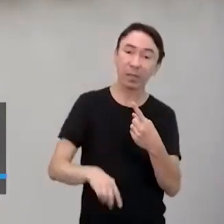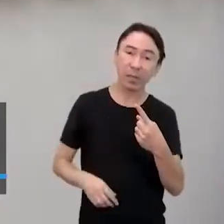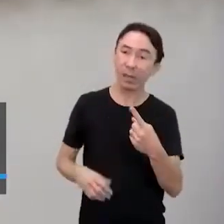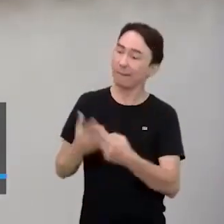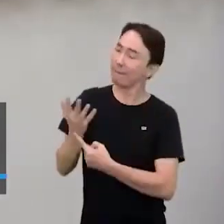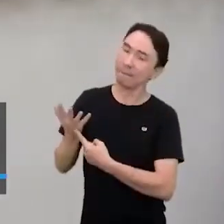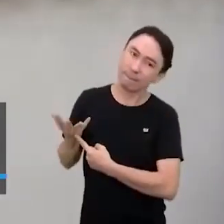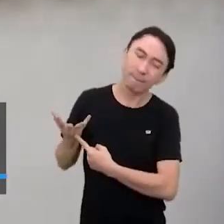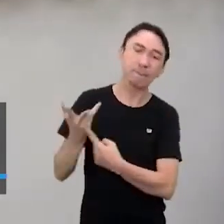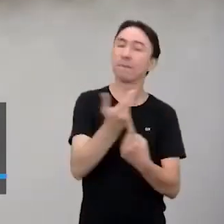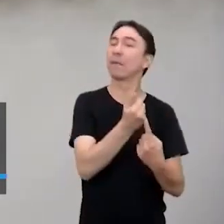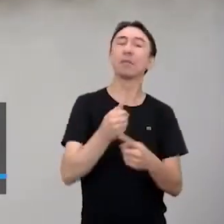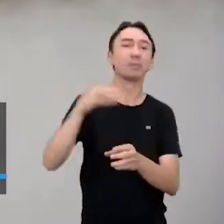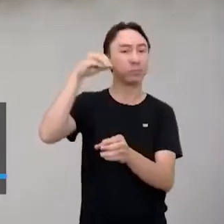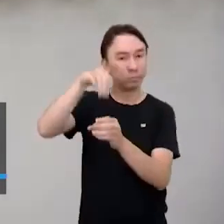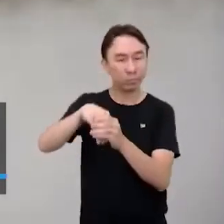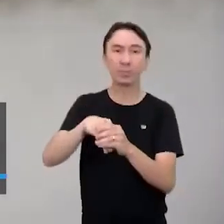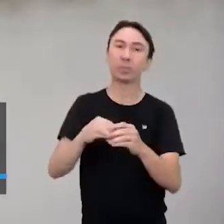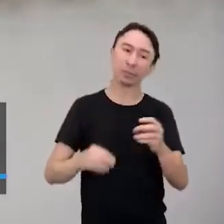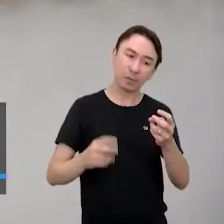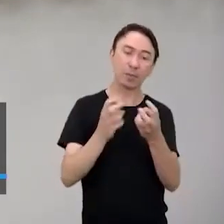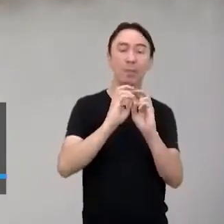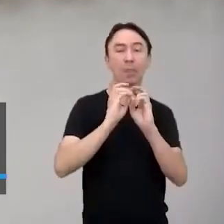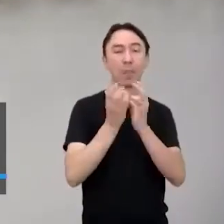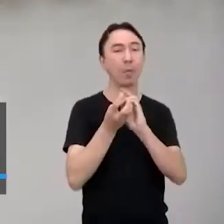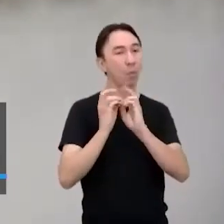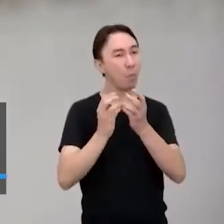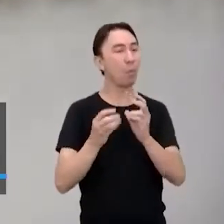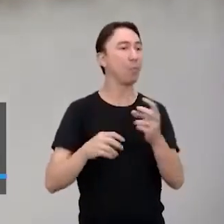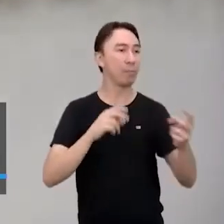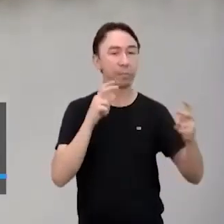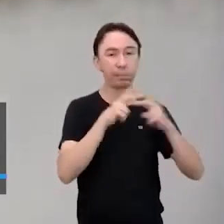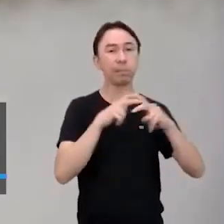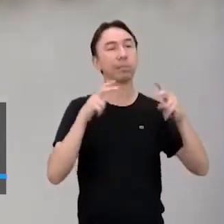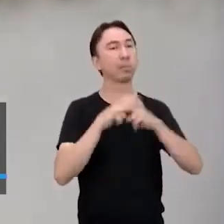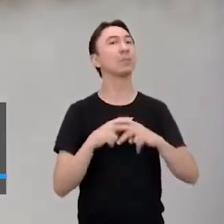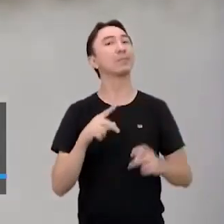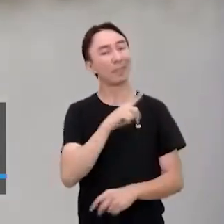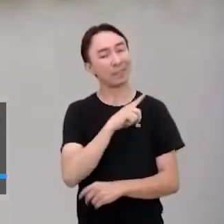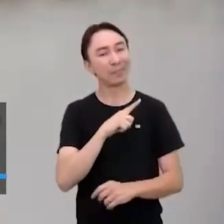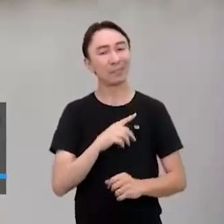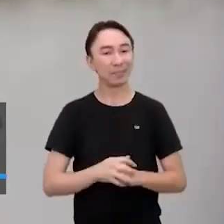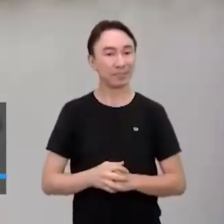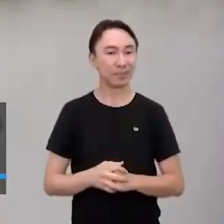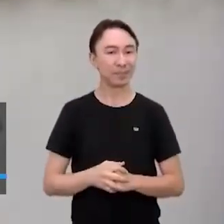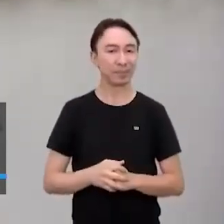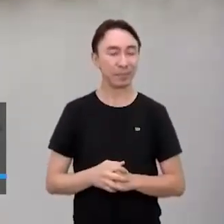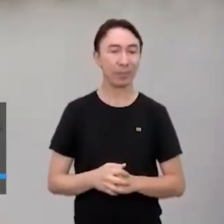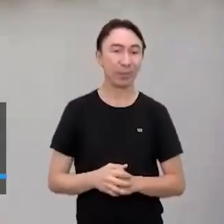luta. Outro exemplo de luta que será trabalhado no componente de